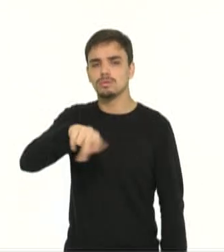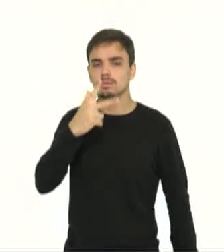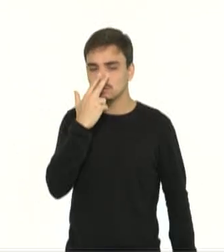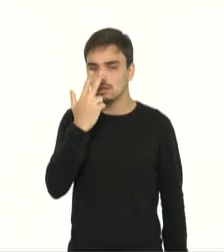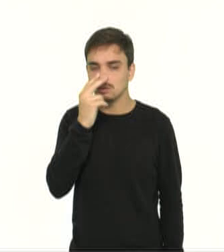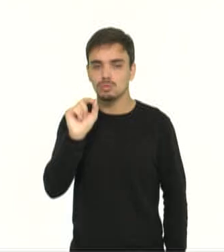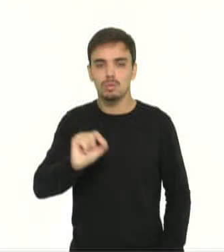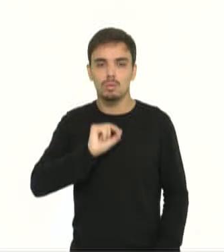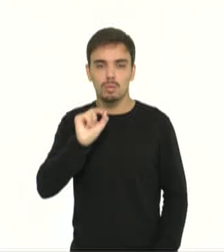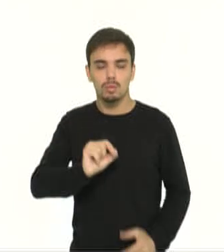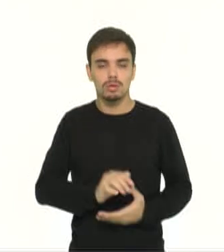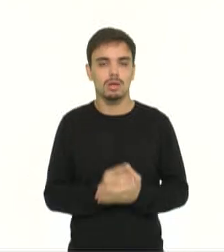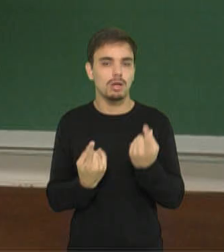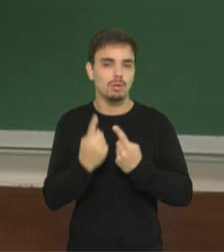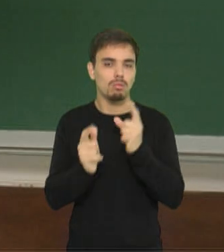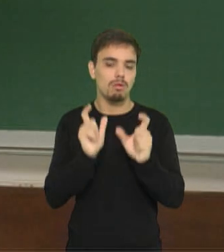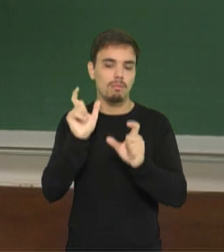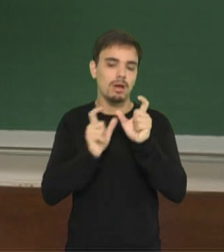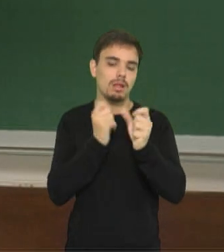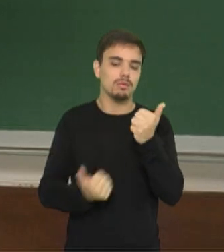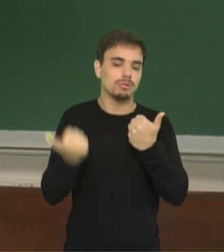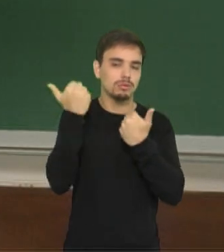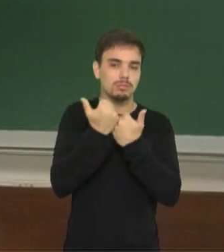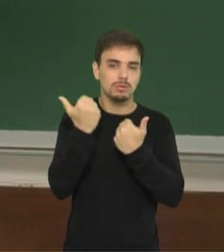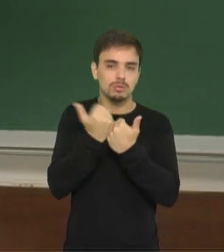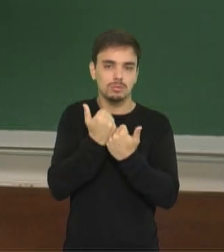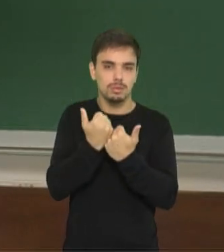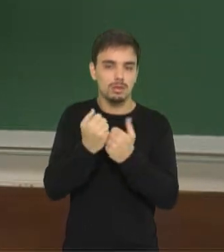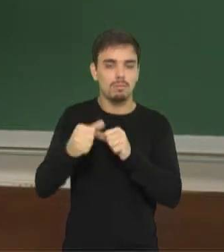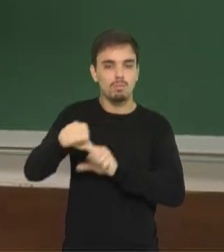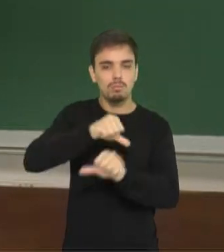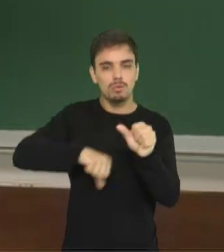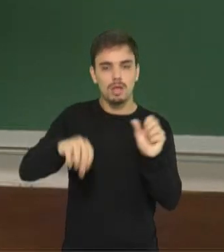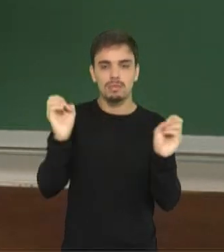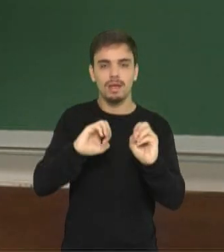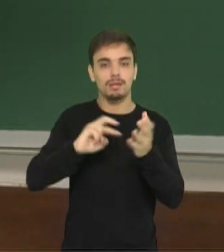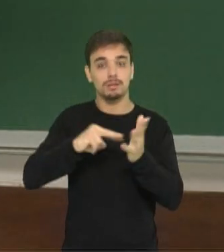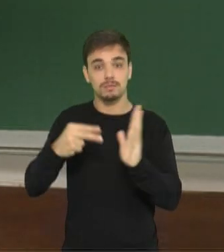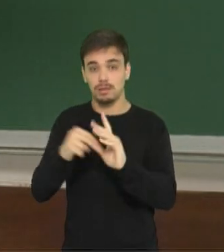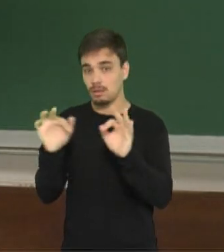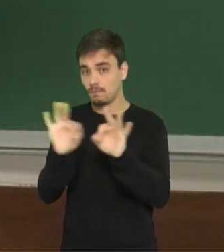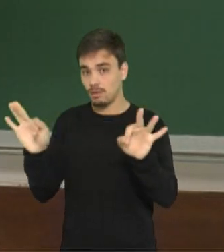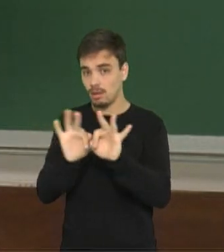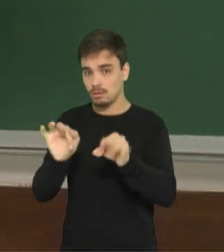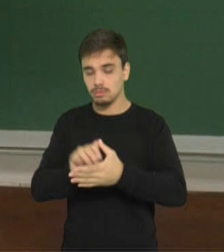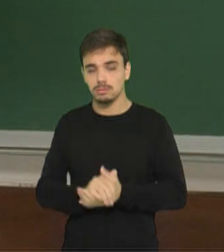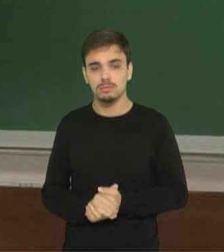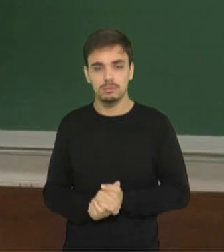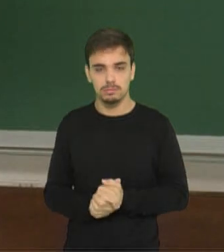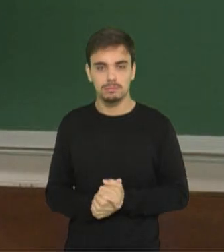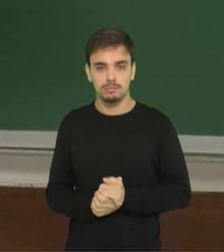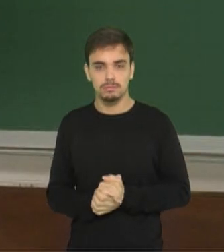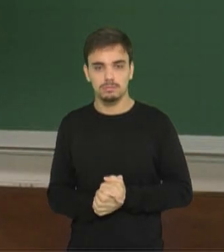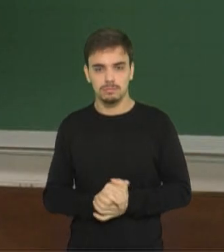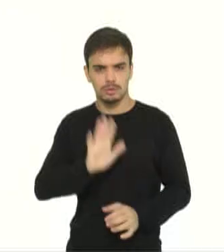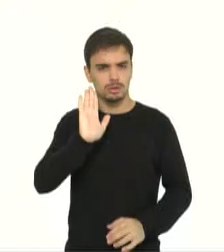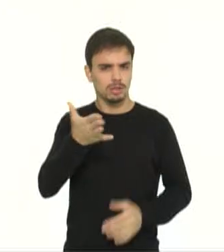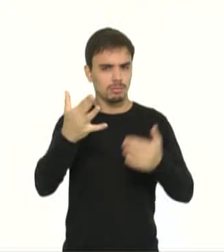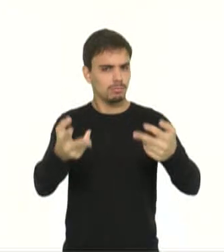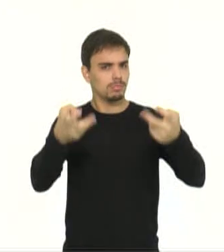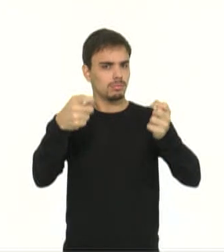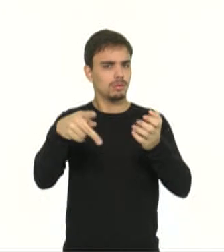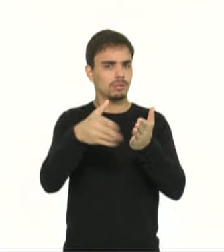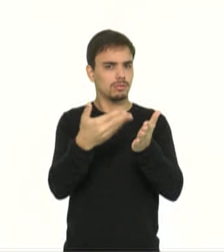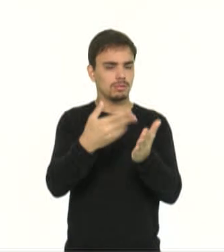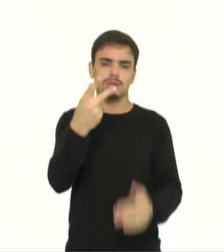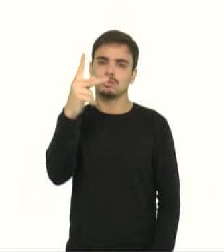acham? Por qual palavrinha a gente poderia substituir sem mudar o significado da frase? Já anotaram aí no caderno